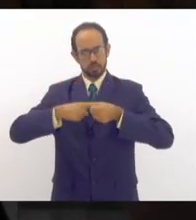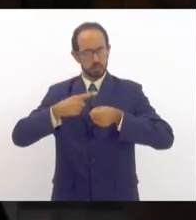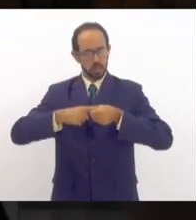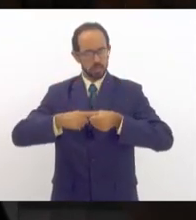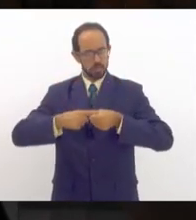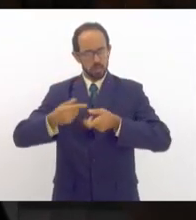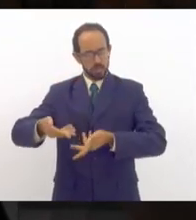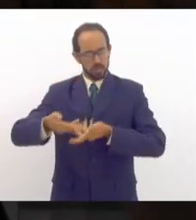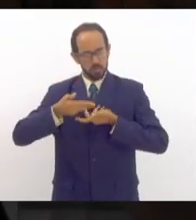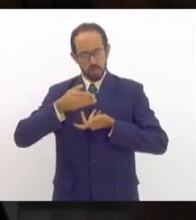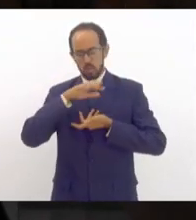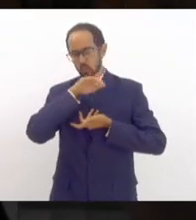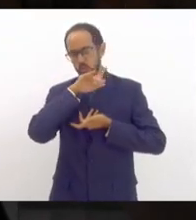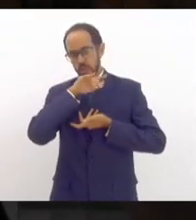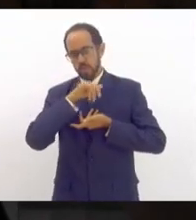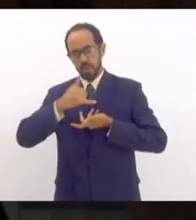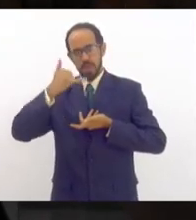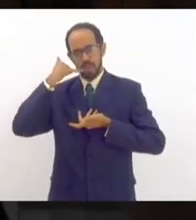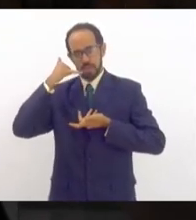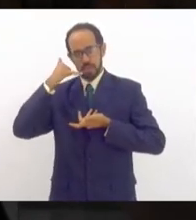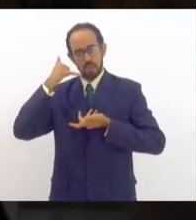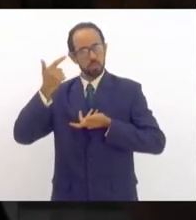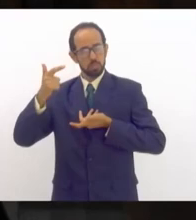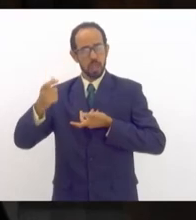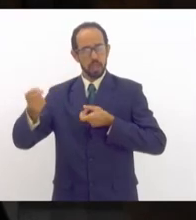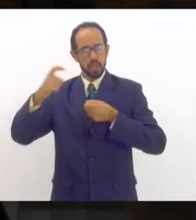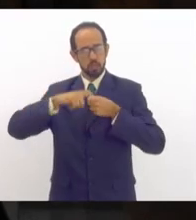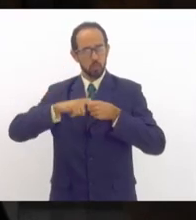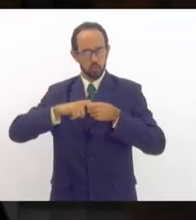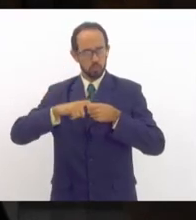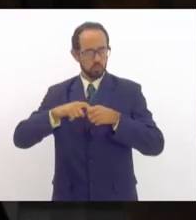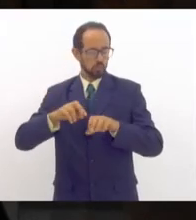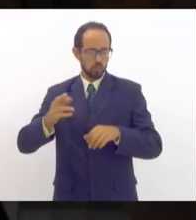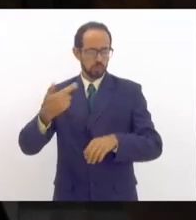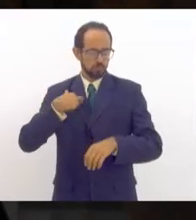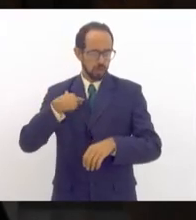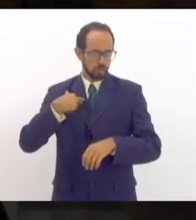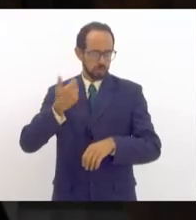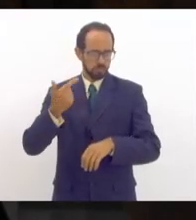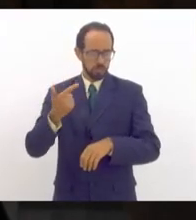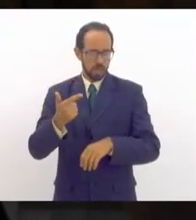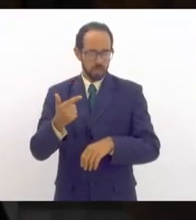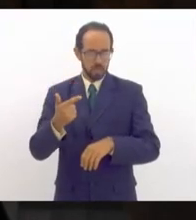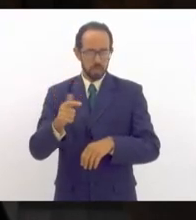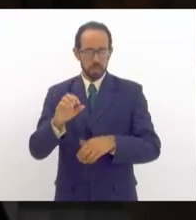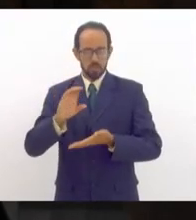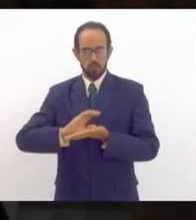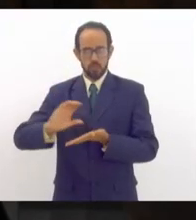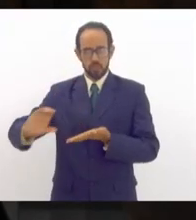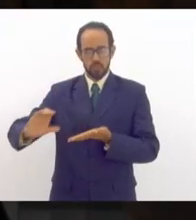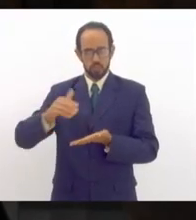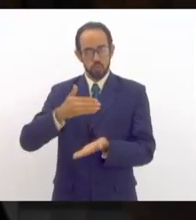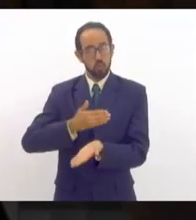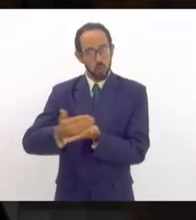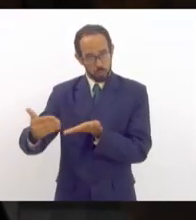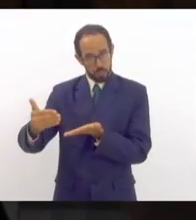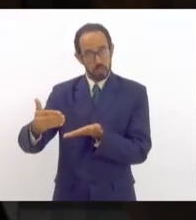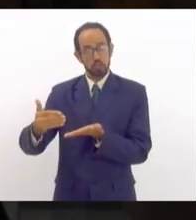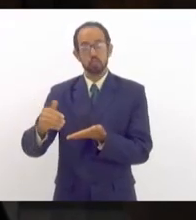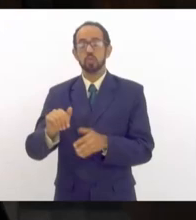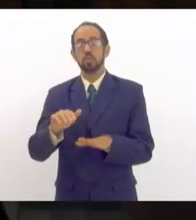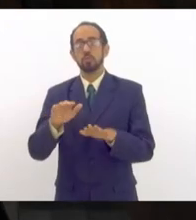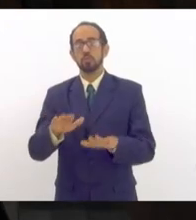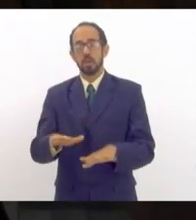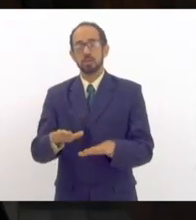atendimento As pessoas entram em contato não recebem um retorno pelo contrário eles investiram muito no início da operação deles